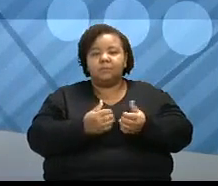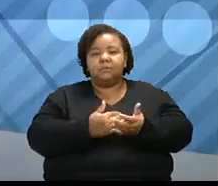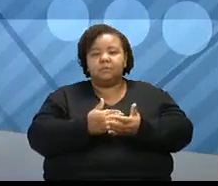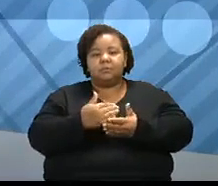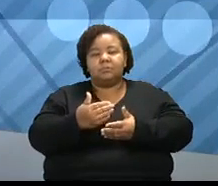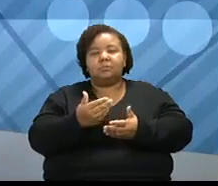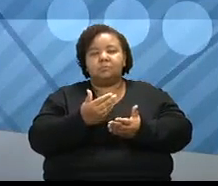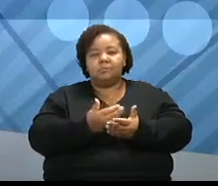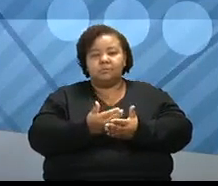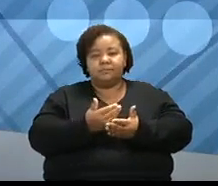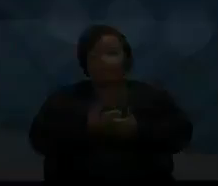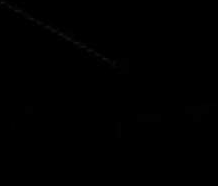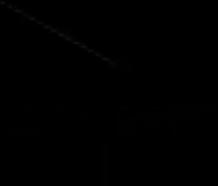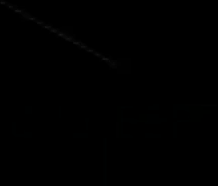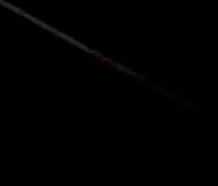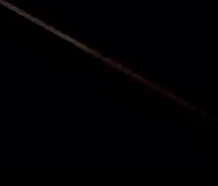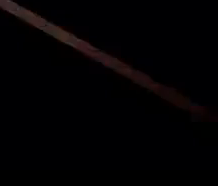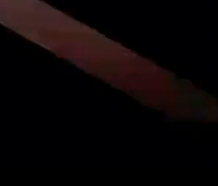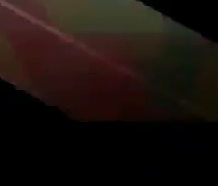esses estudos.